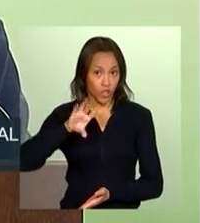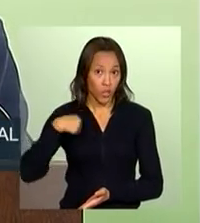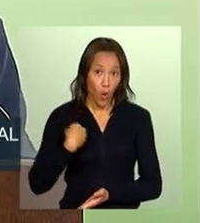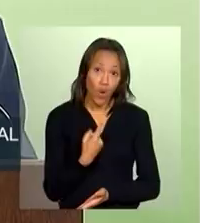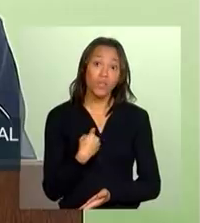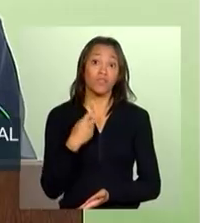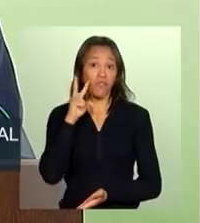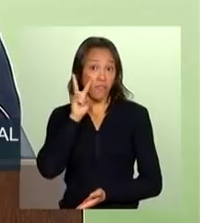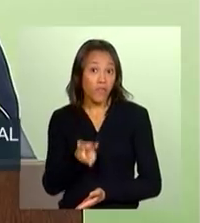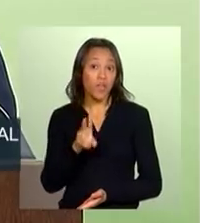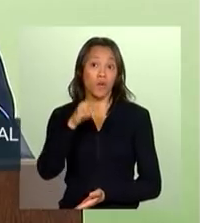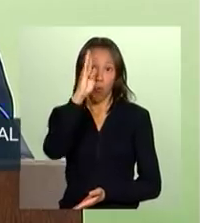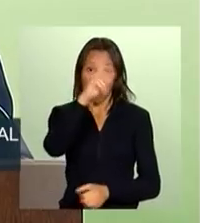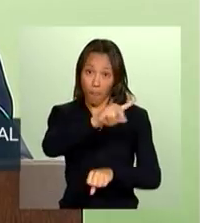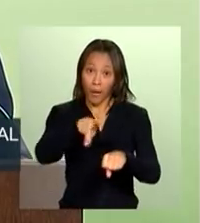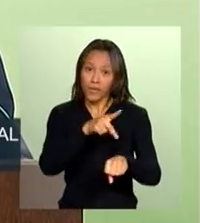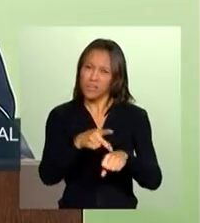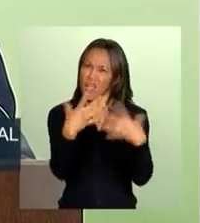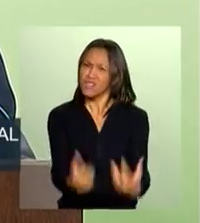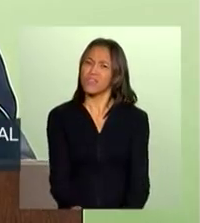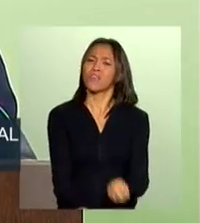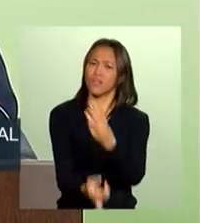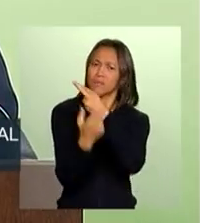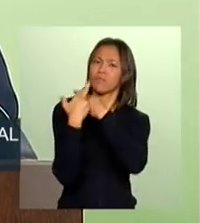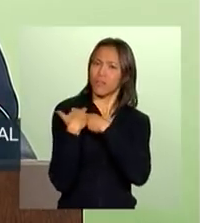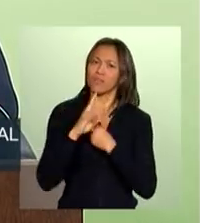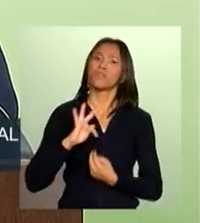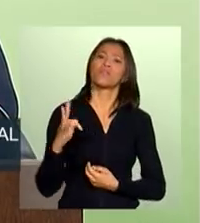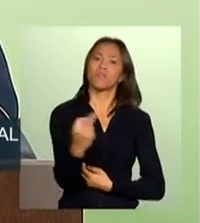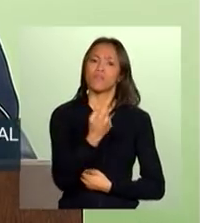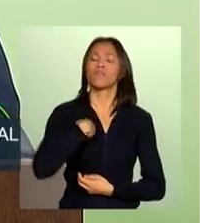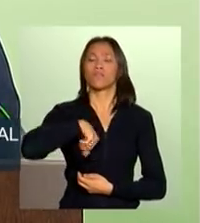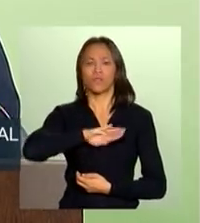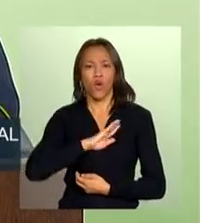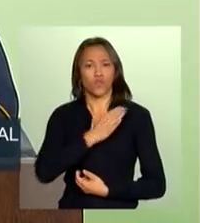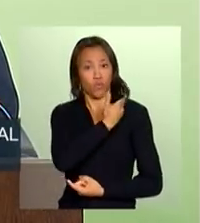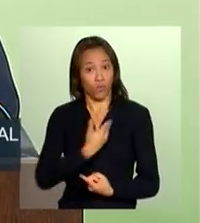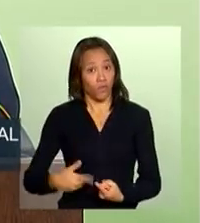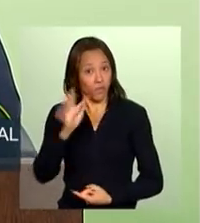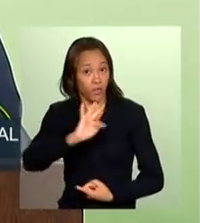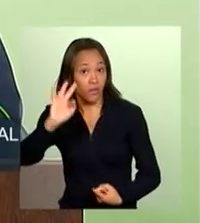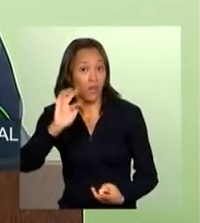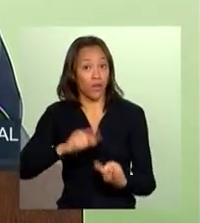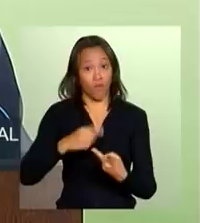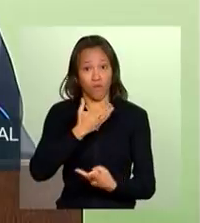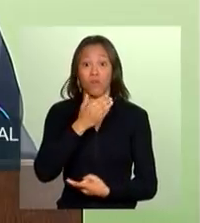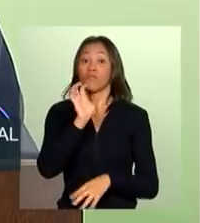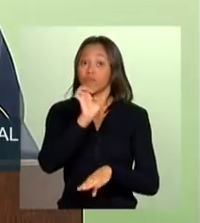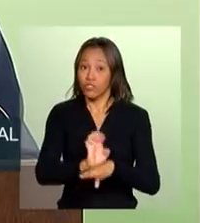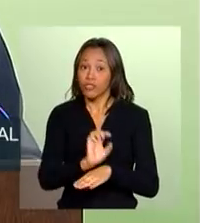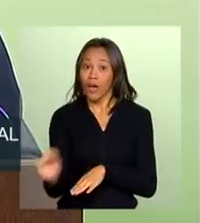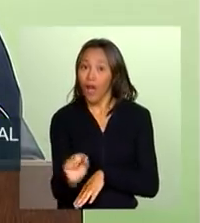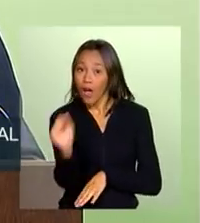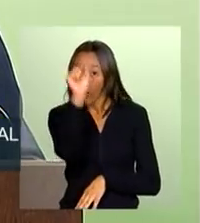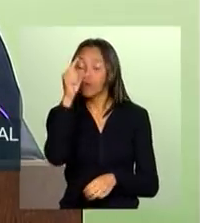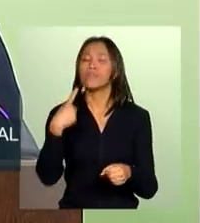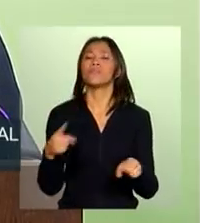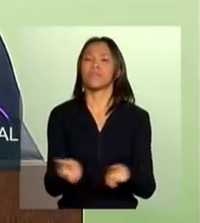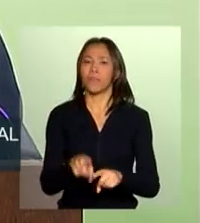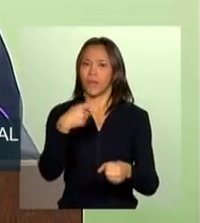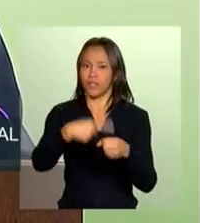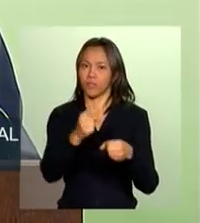país e a responsabilidade que todos nós, governo federal, governos estaduais e